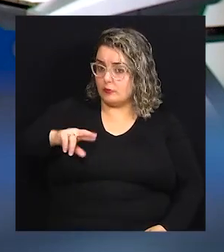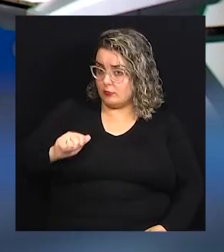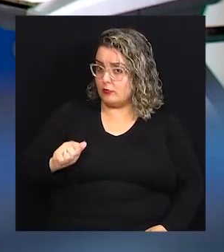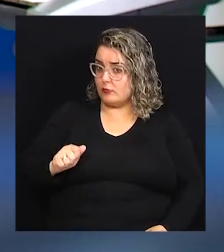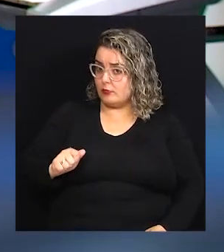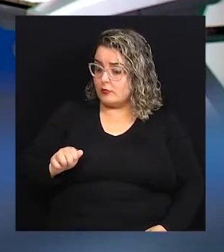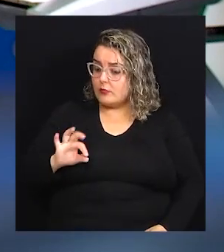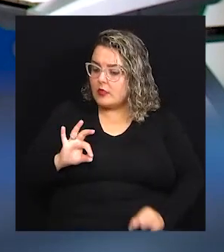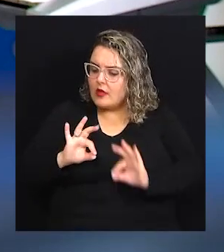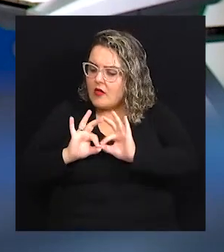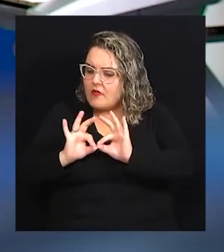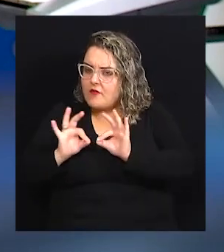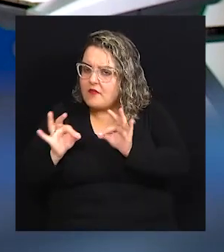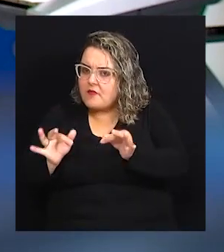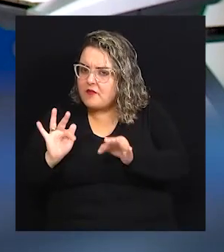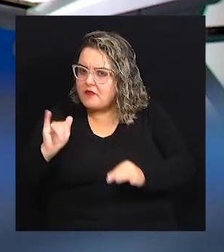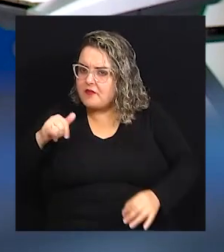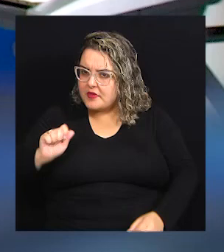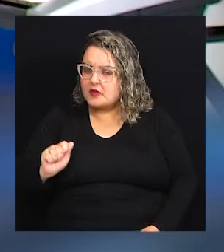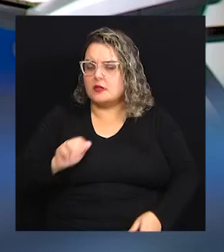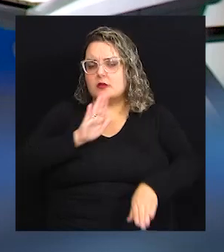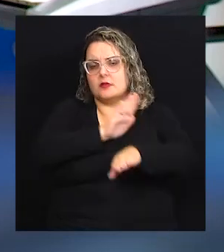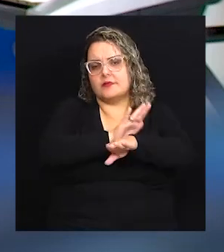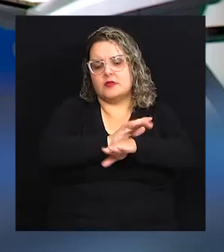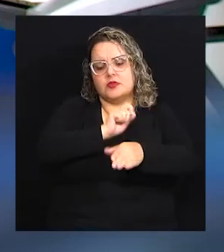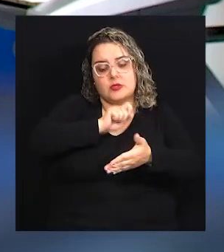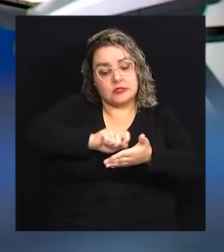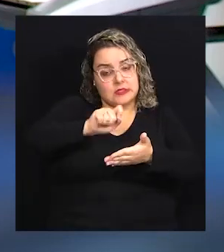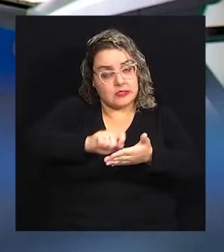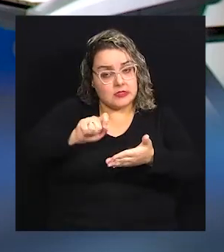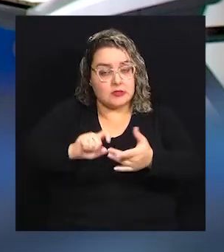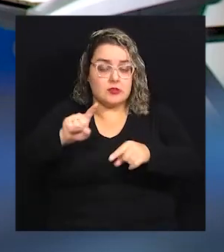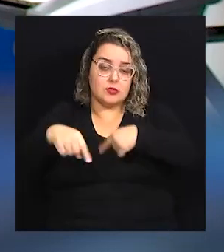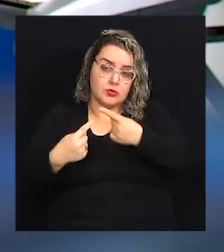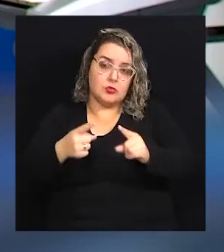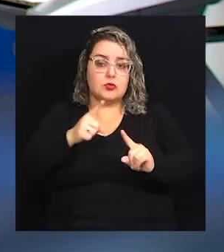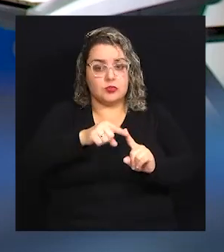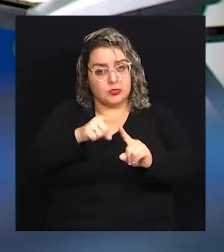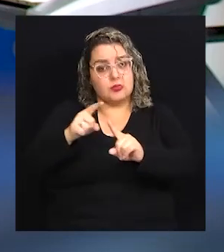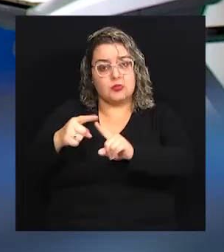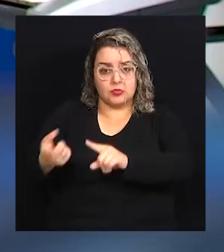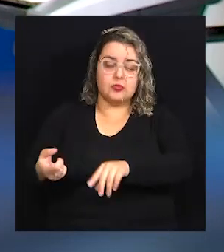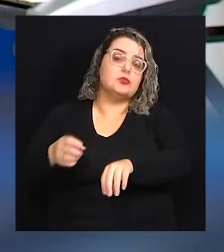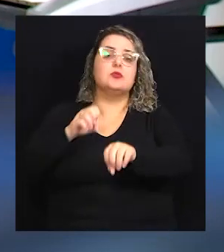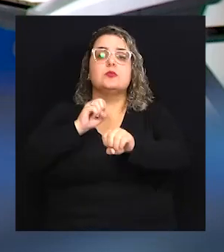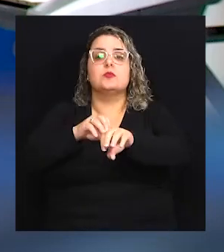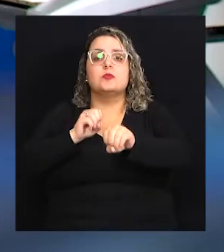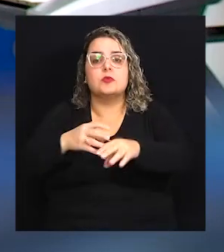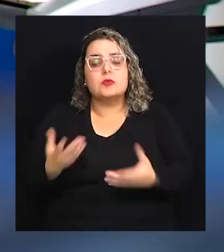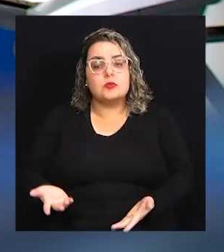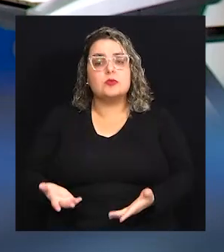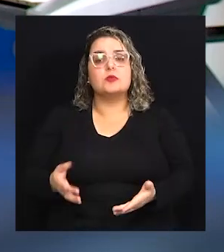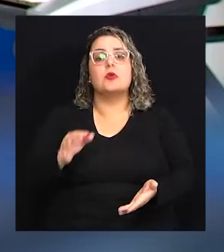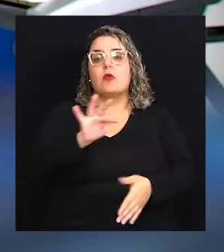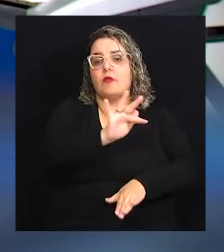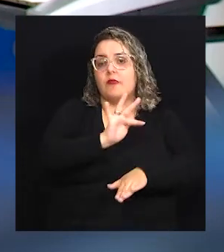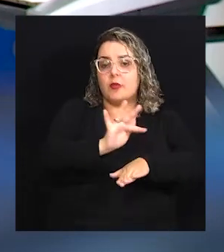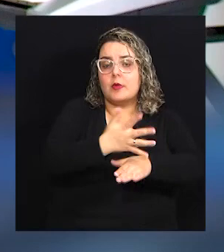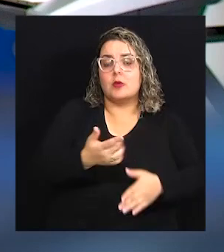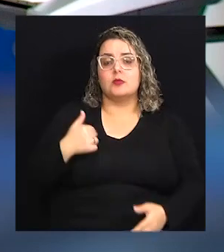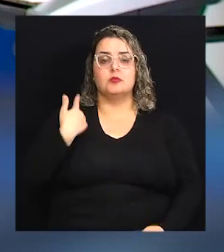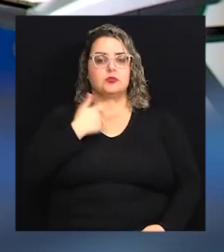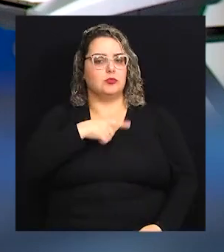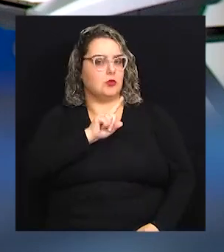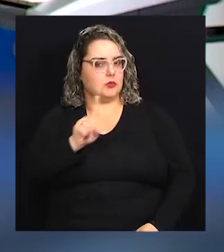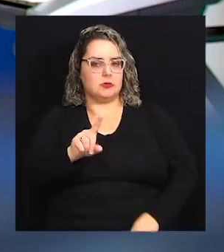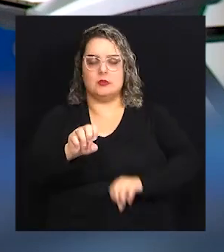lá na escola, né, na escrita, em alguma outra atividade educacional. Então, as nossas atividades